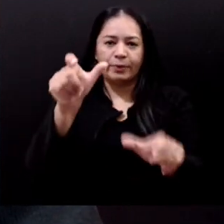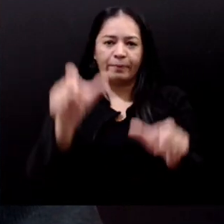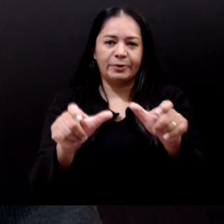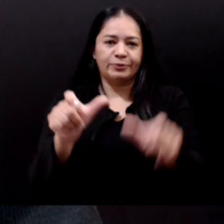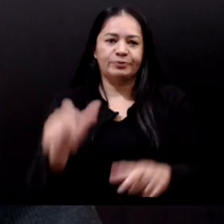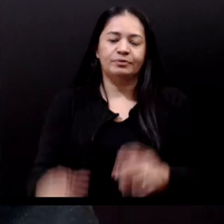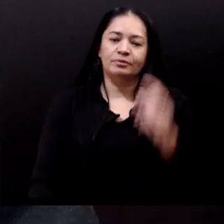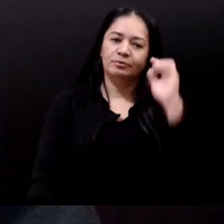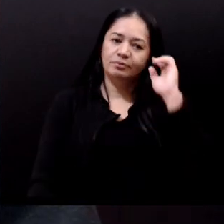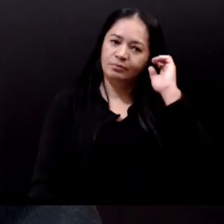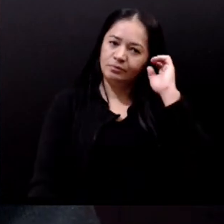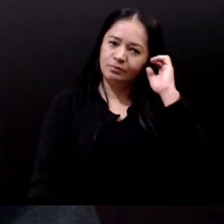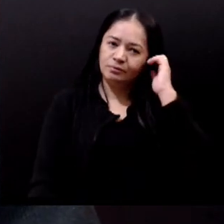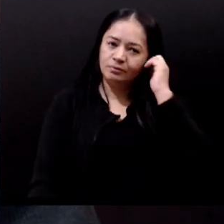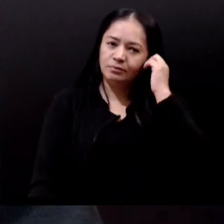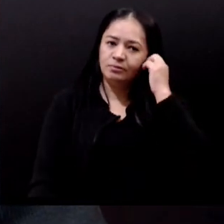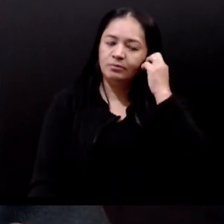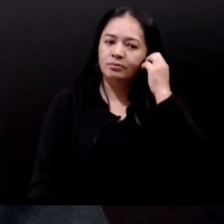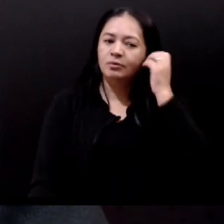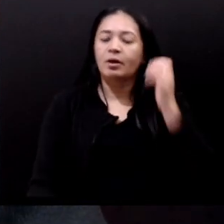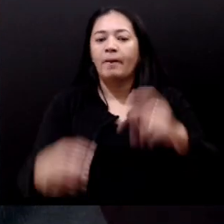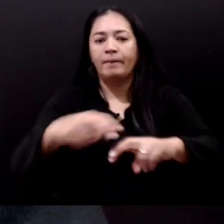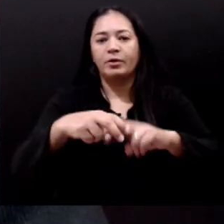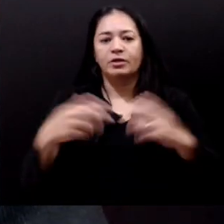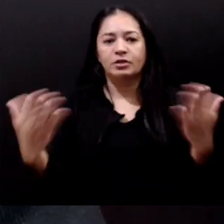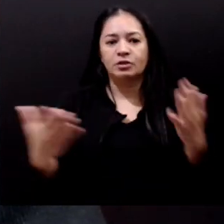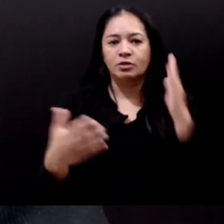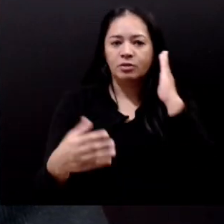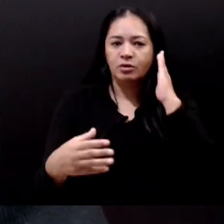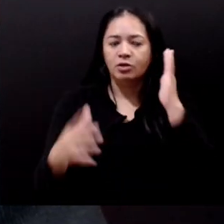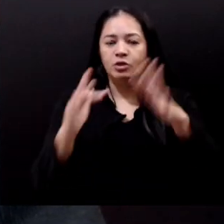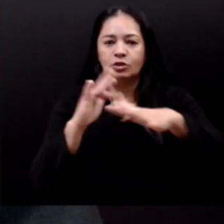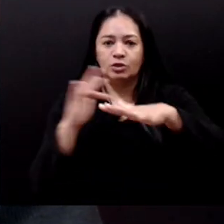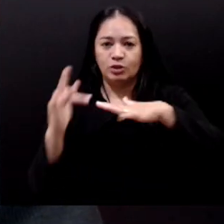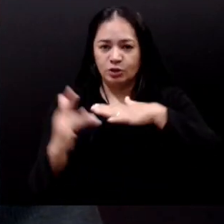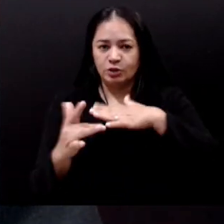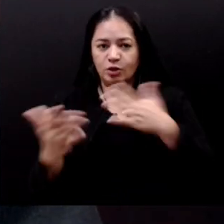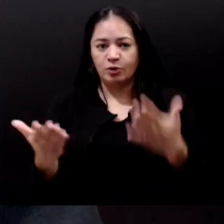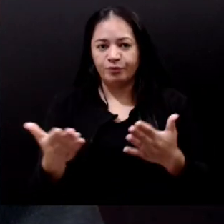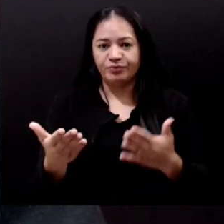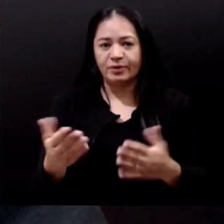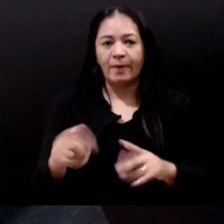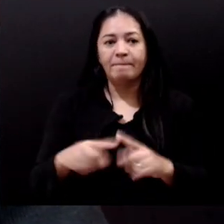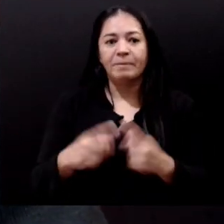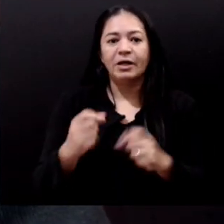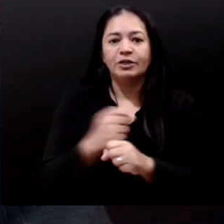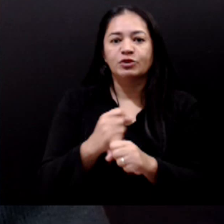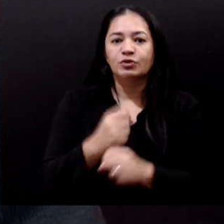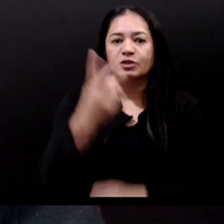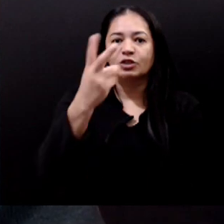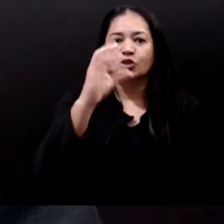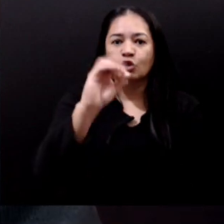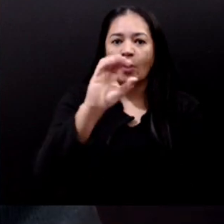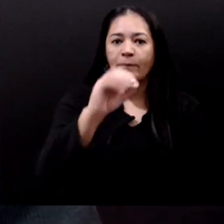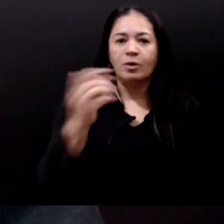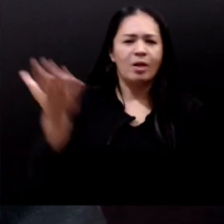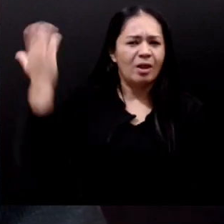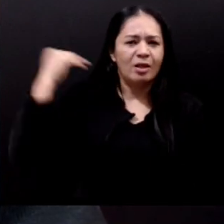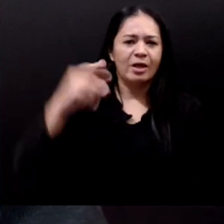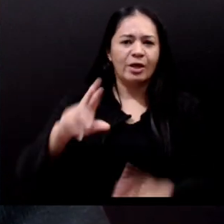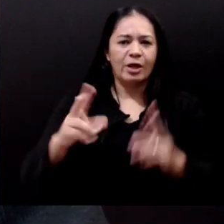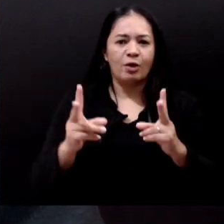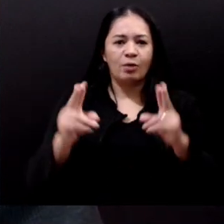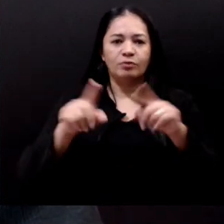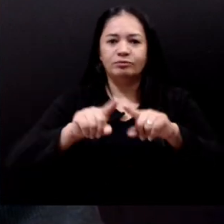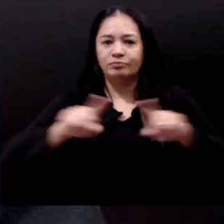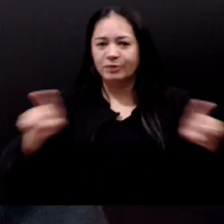redes sociais, né, como a Jéssica falou, lá nos anos 2000, isso não era da mesma forma. Hoje não, hoje nós temos várias redes sociais. Qualquer momento